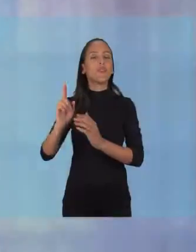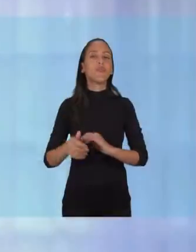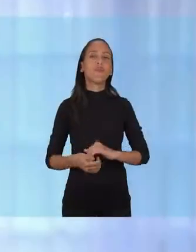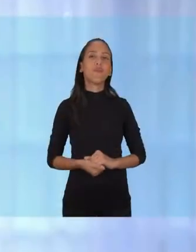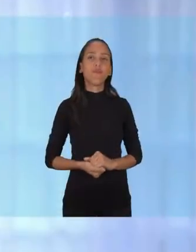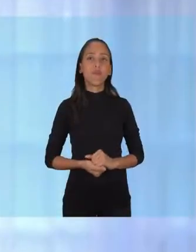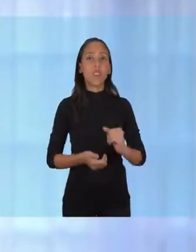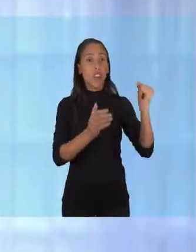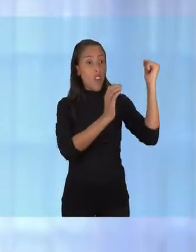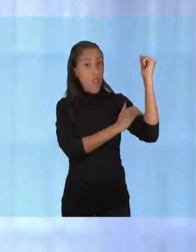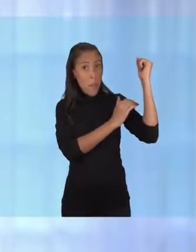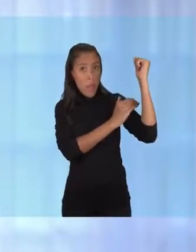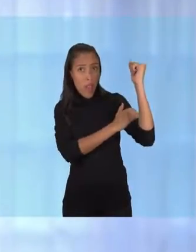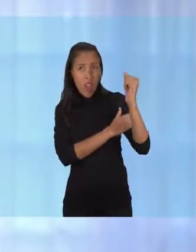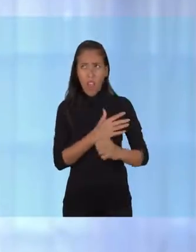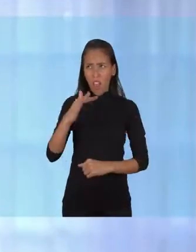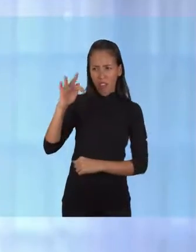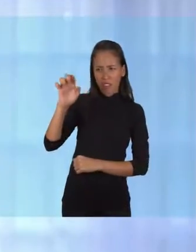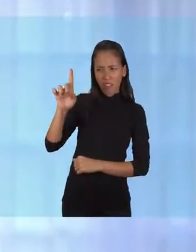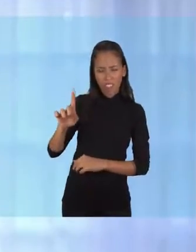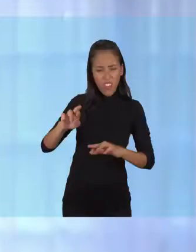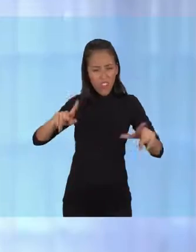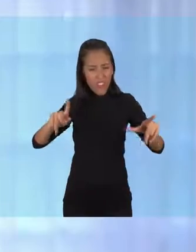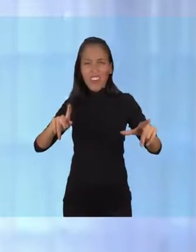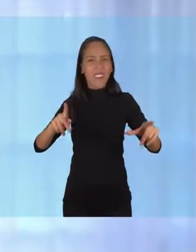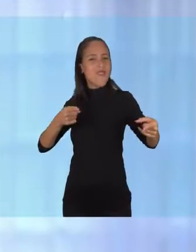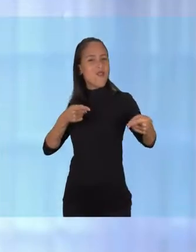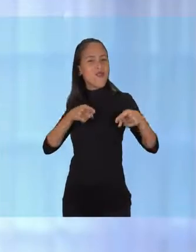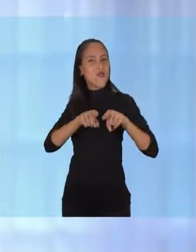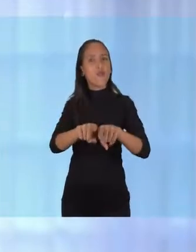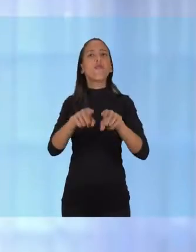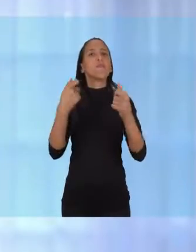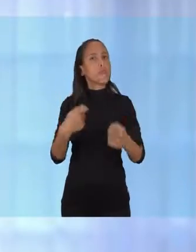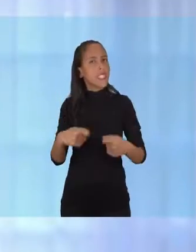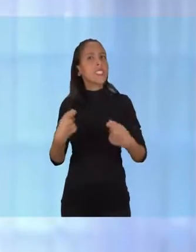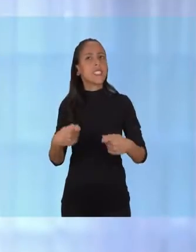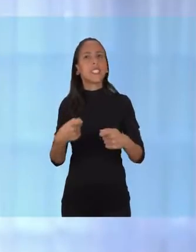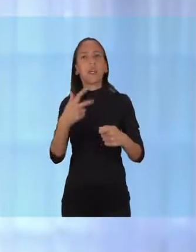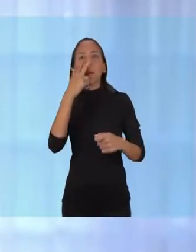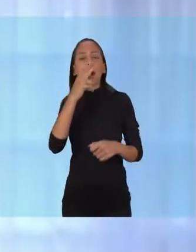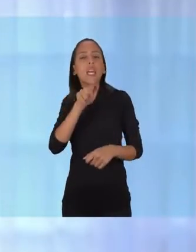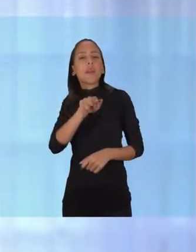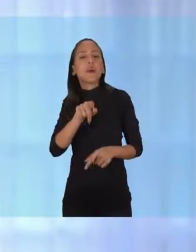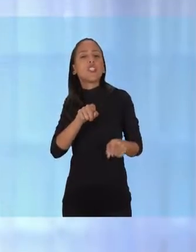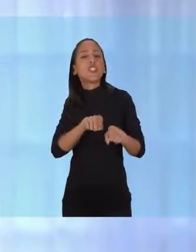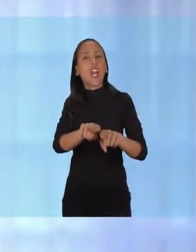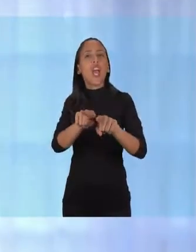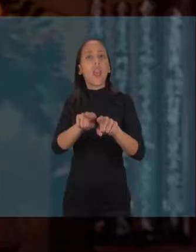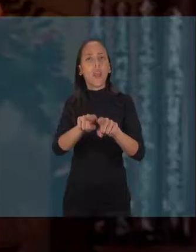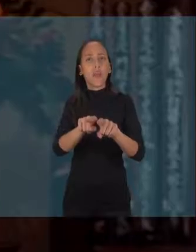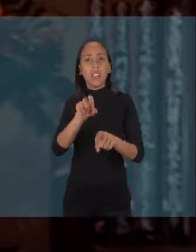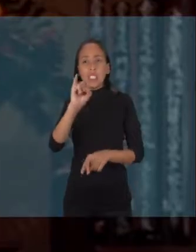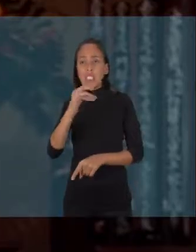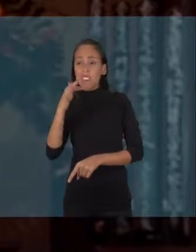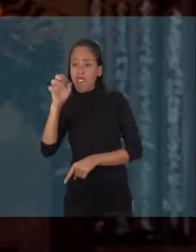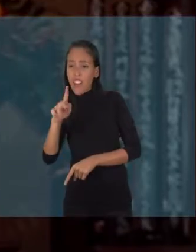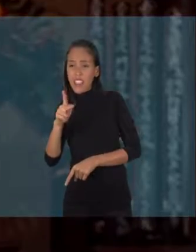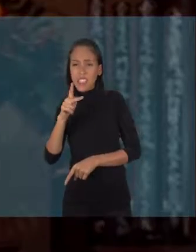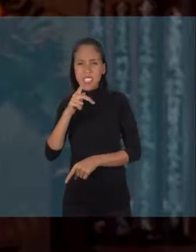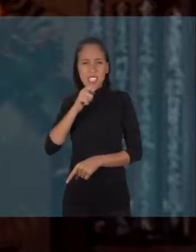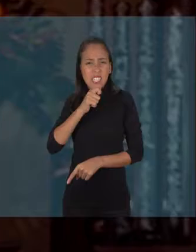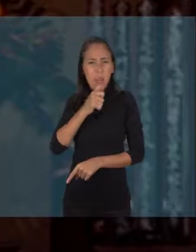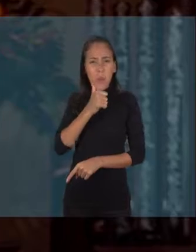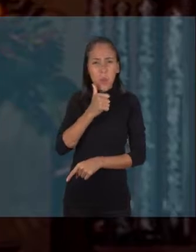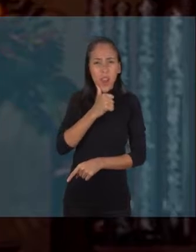Feminismo e fé devem andar lado a lado. São irmãs gêmeas. Né? Não tem como falar de fé sem falar das mulheres. São tantas